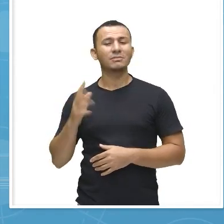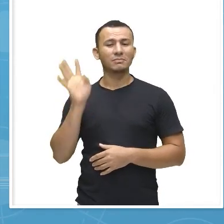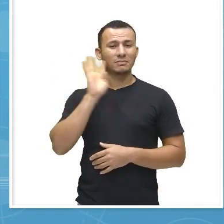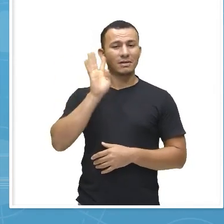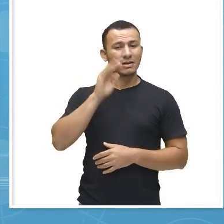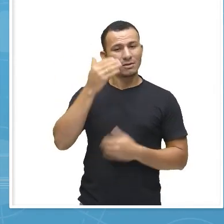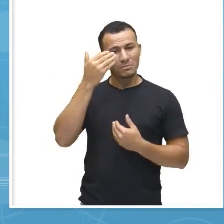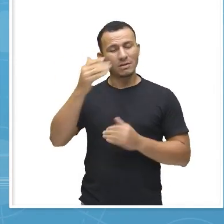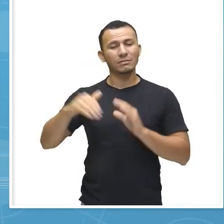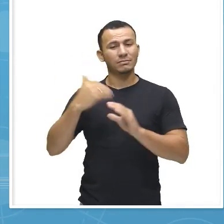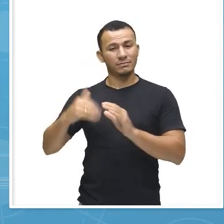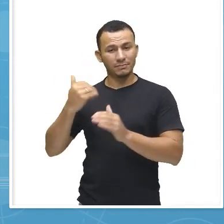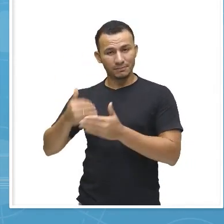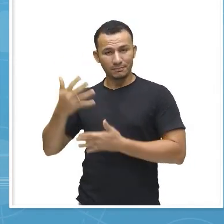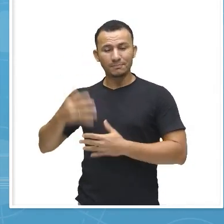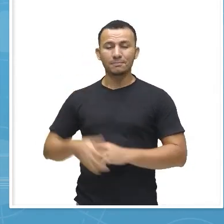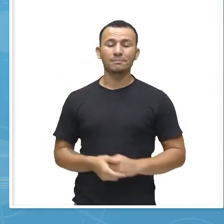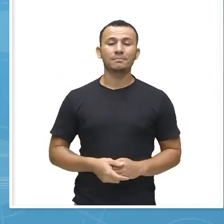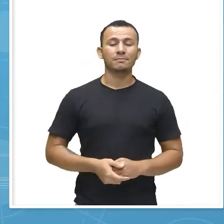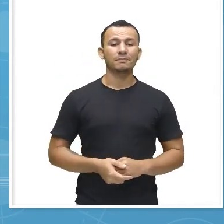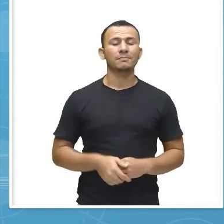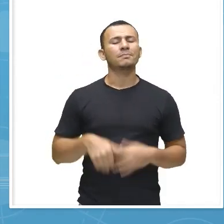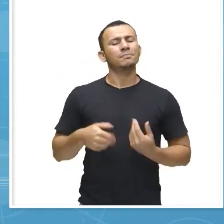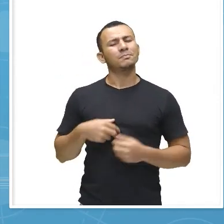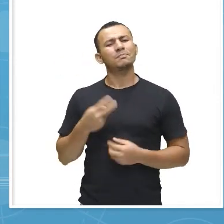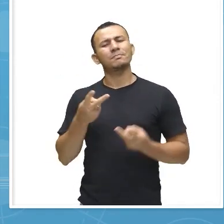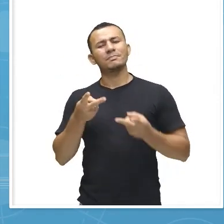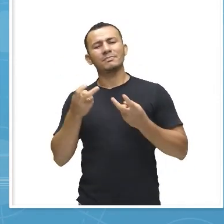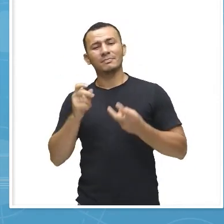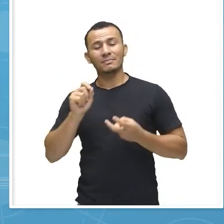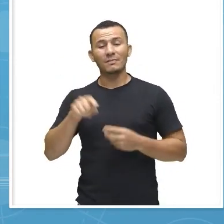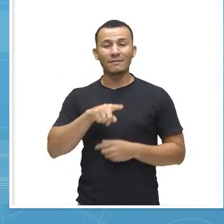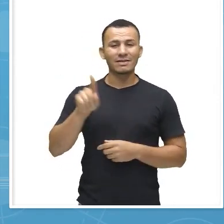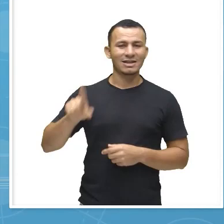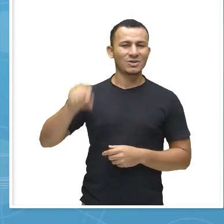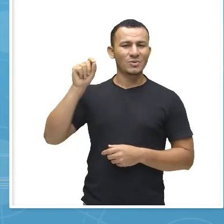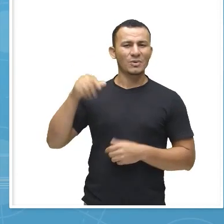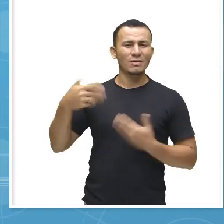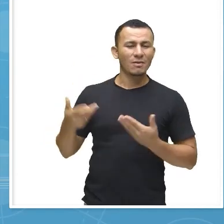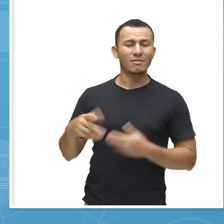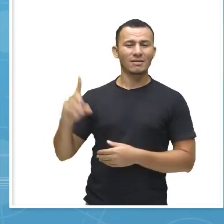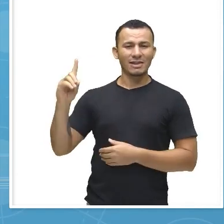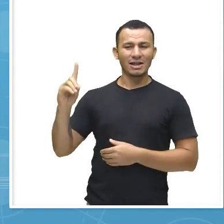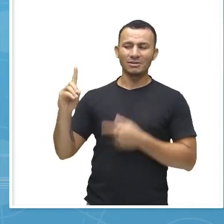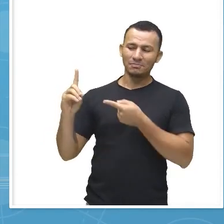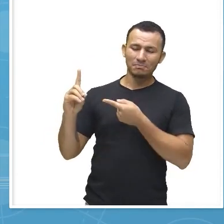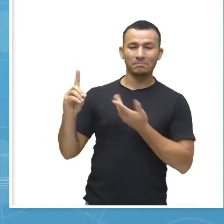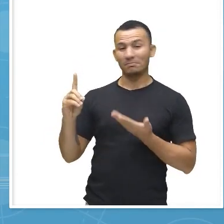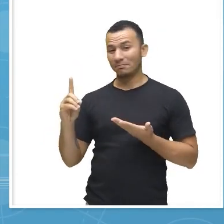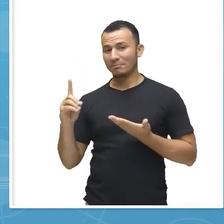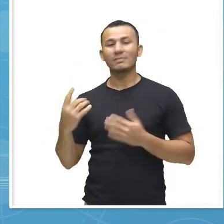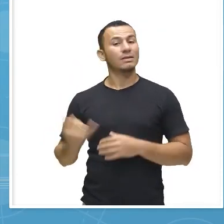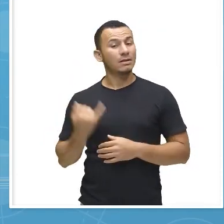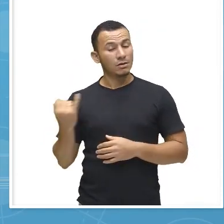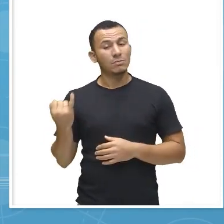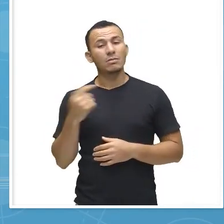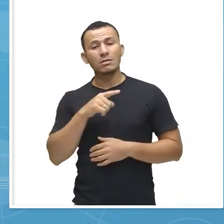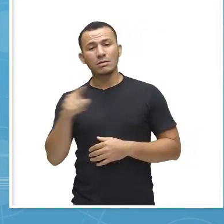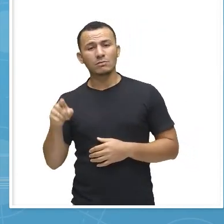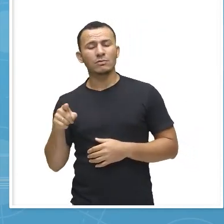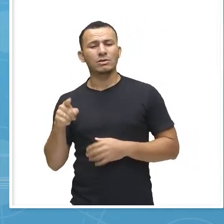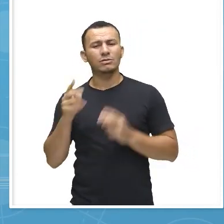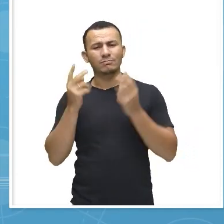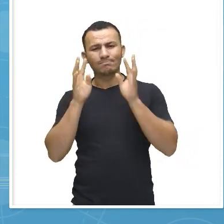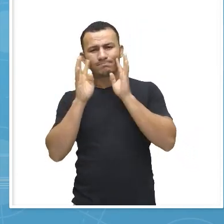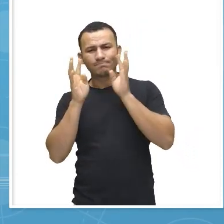interatividade de vocês. Eu já vi aqui que de cara vocês marcaram a alternativa D. Então, isso é muito importante, que eu sei que vocês